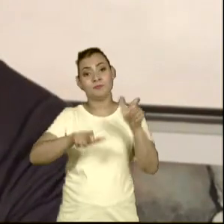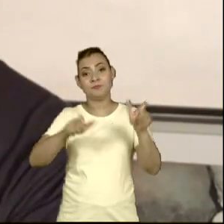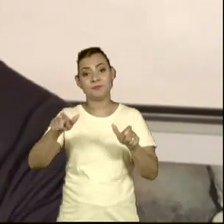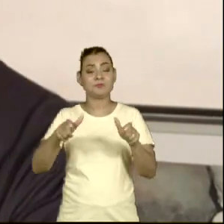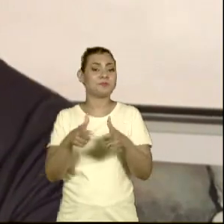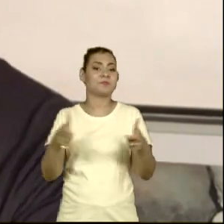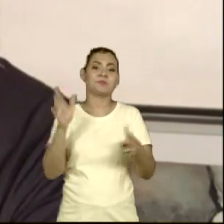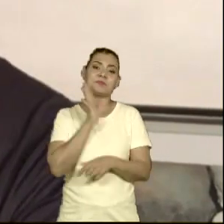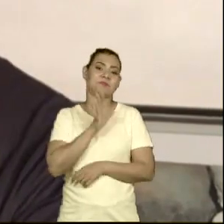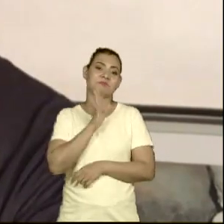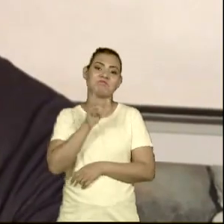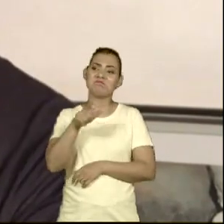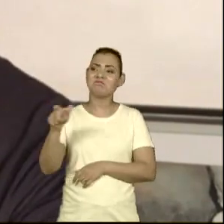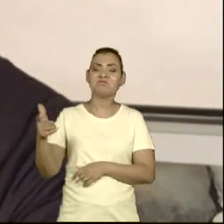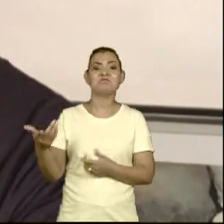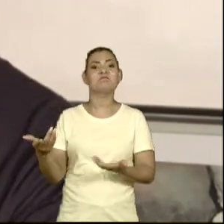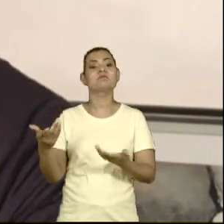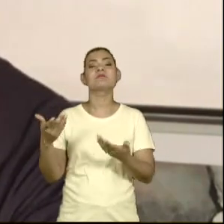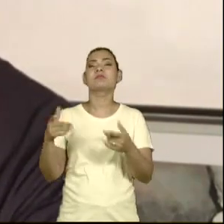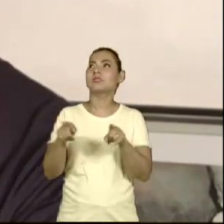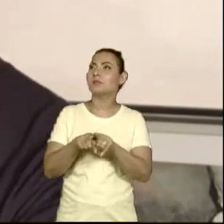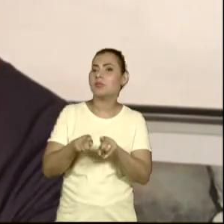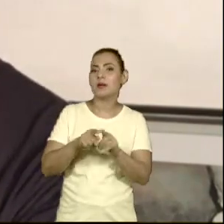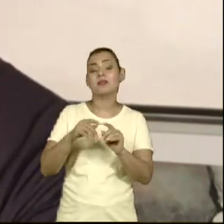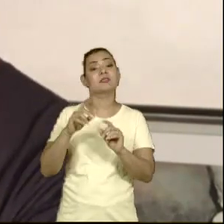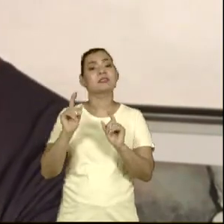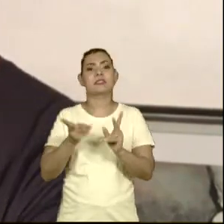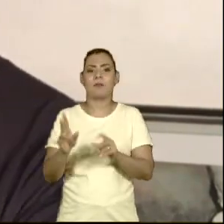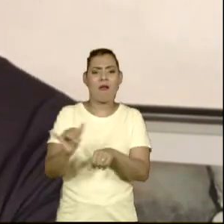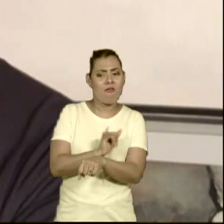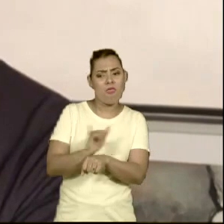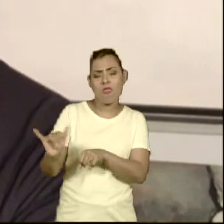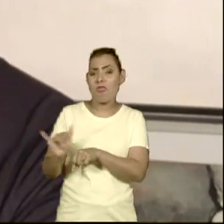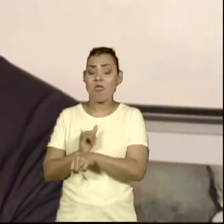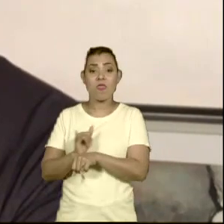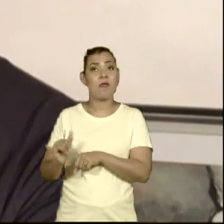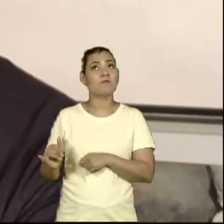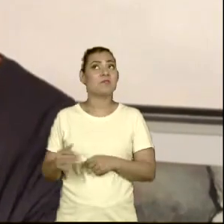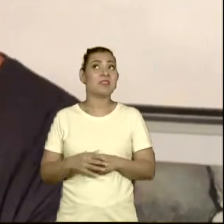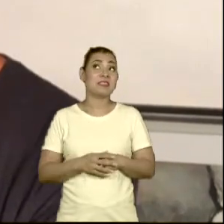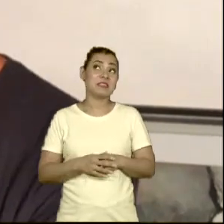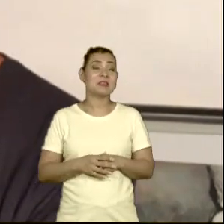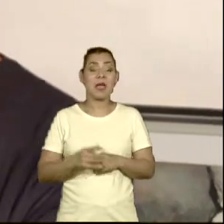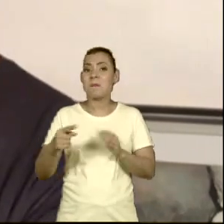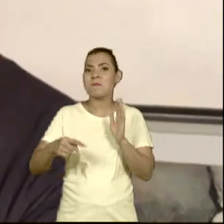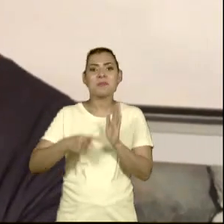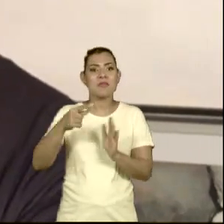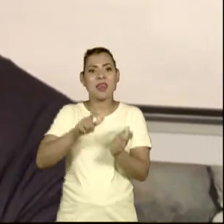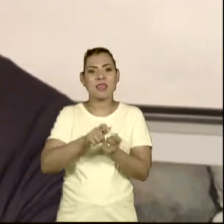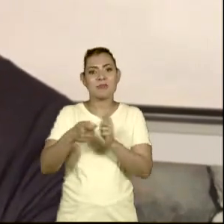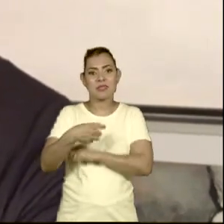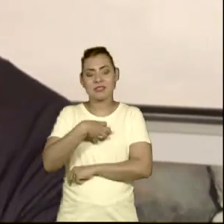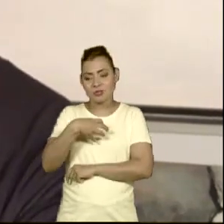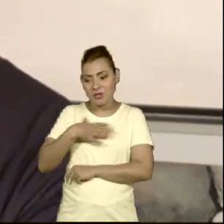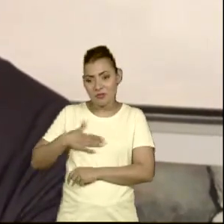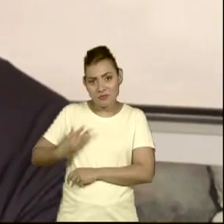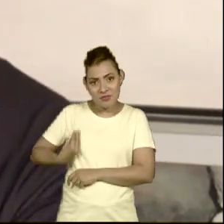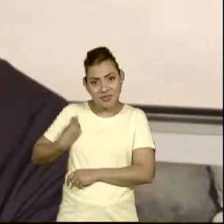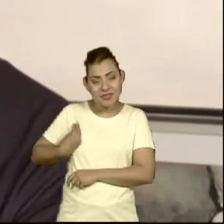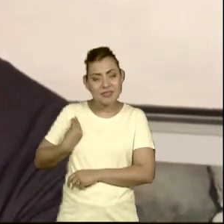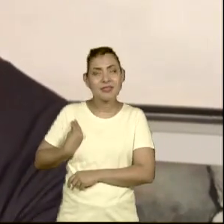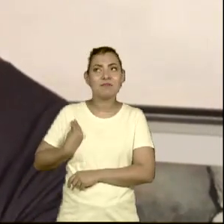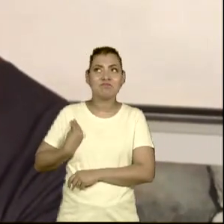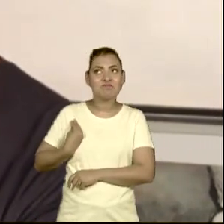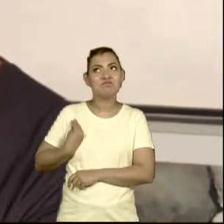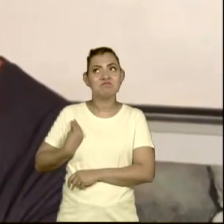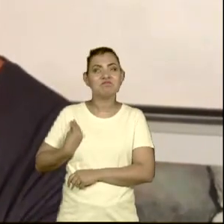muito legal, a gente, mesmo os grandes problemas, gente tirava de letra. Eu acho que a primeira adequação que eu tive na minha vida, que